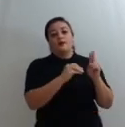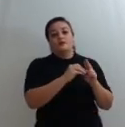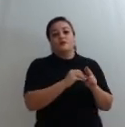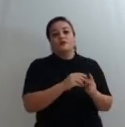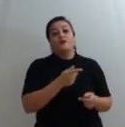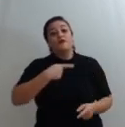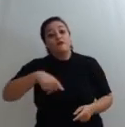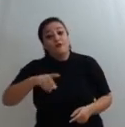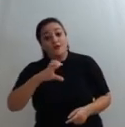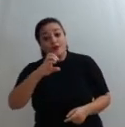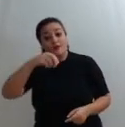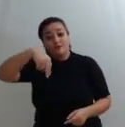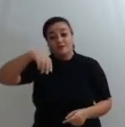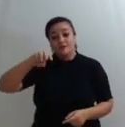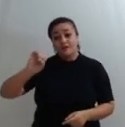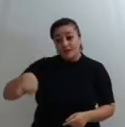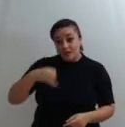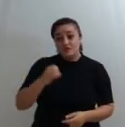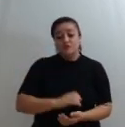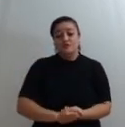e foi concedida